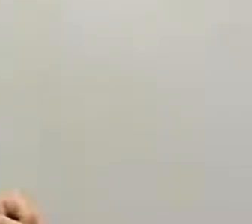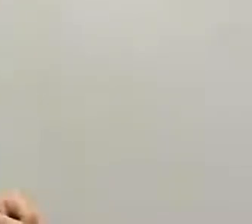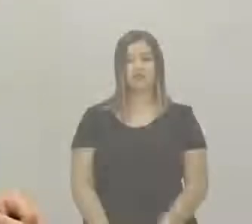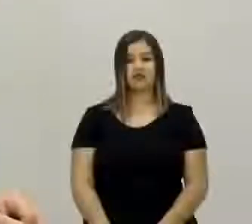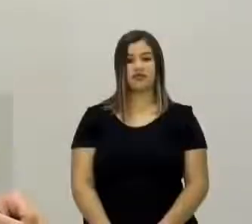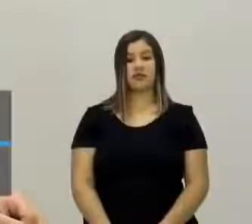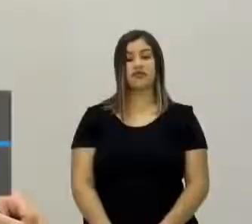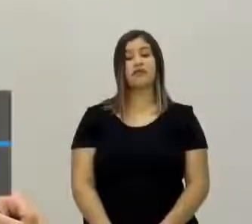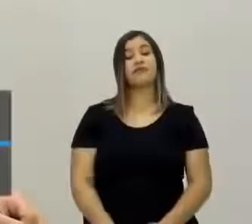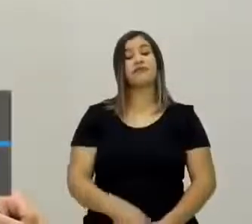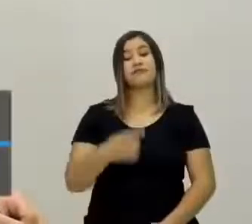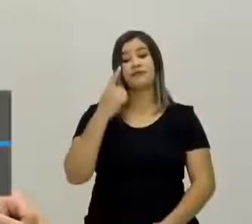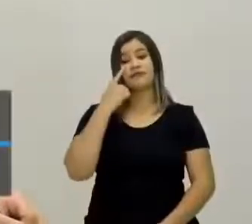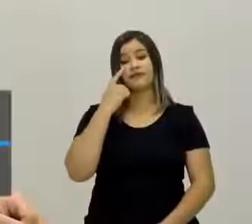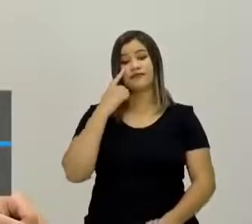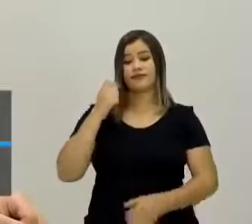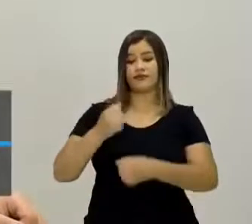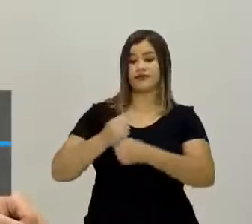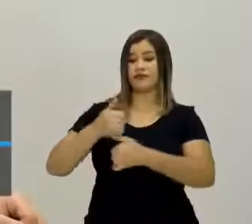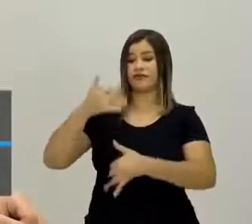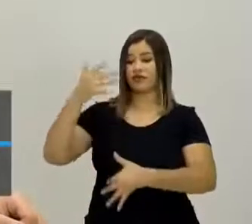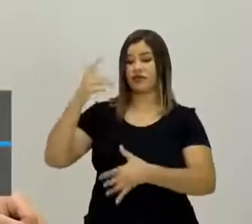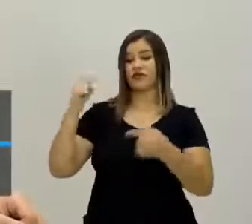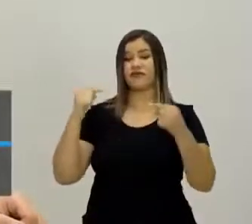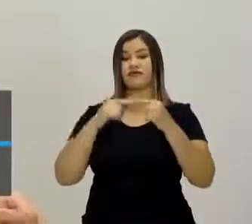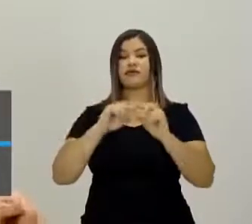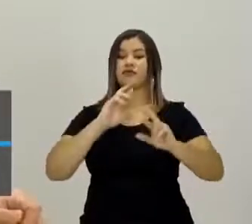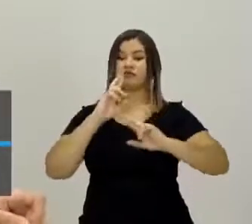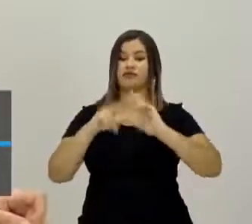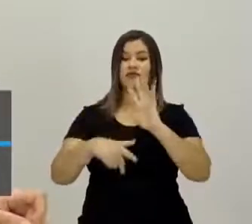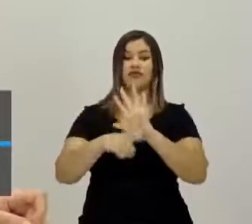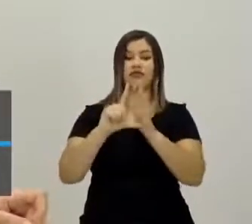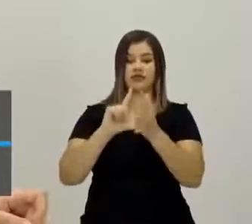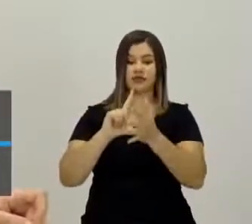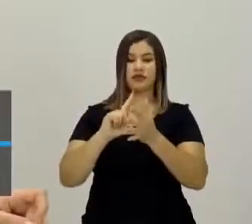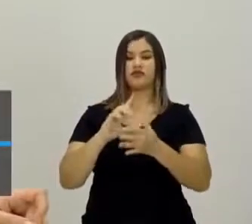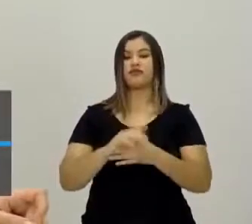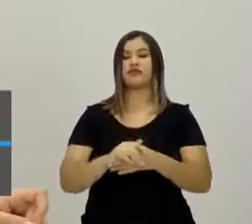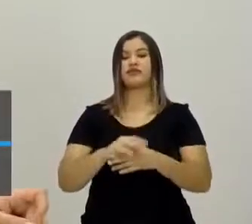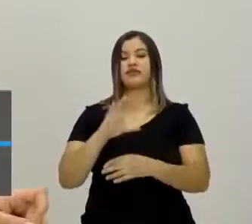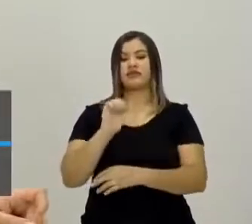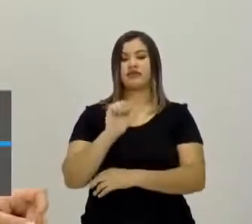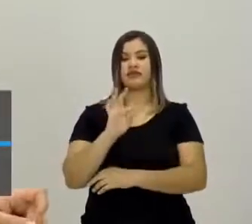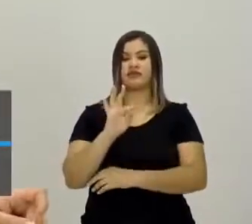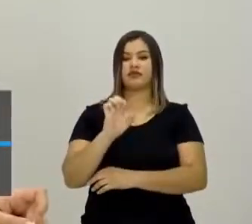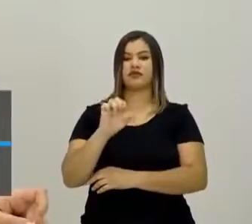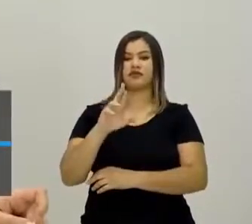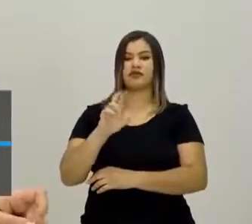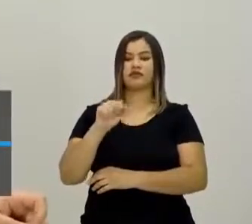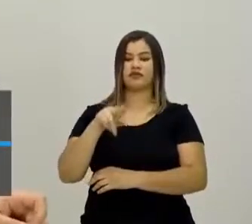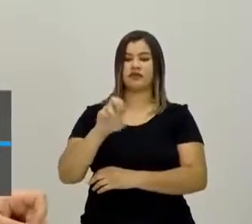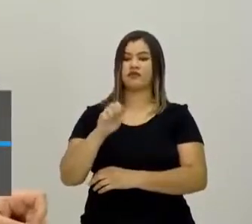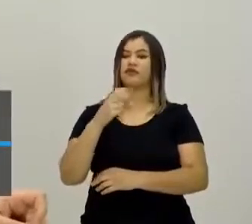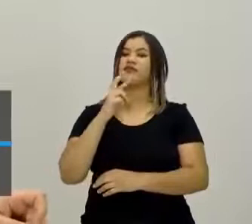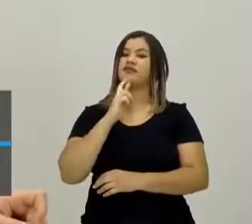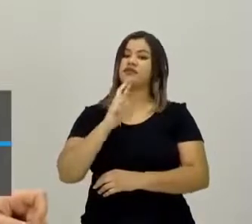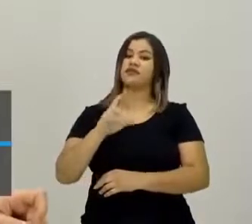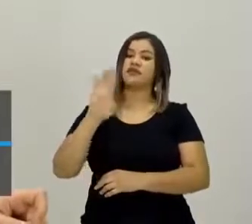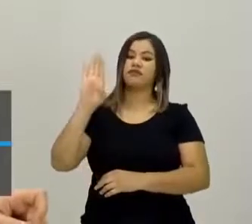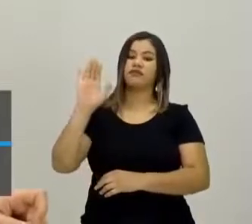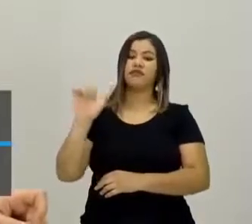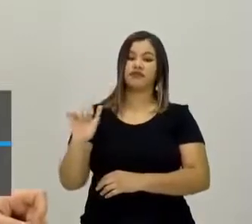O André ainda não subiu nenhuma, só sobre as anteriores. Ó, a Catarine colocou B e A.